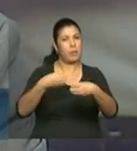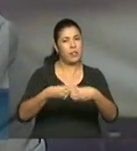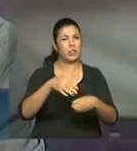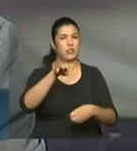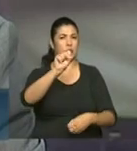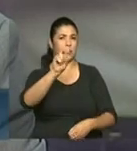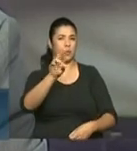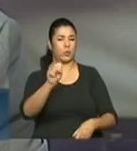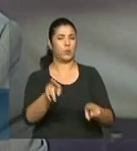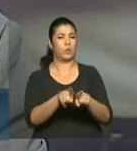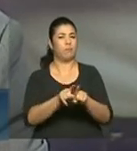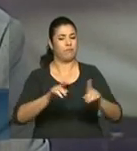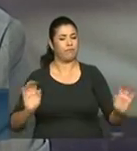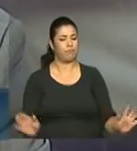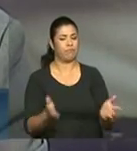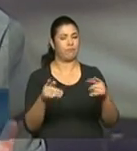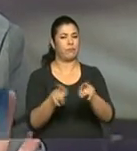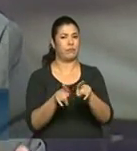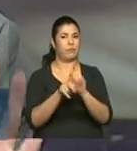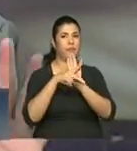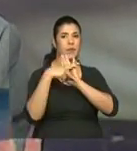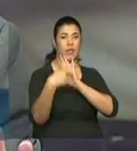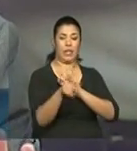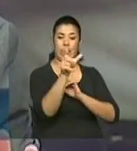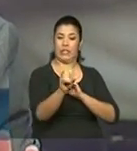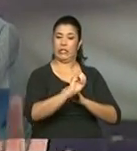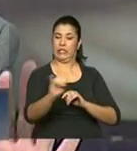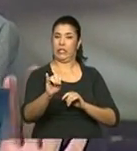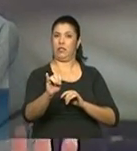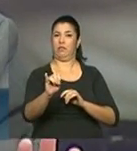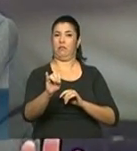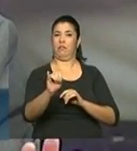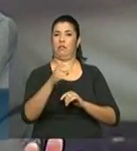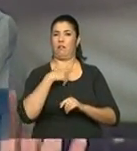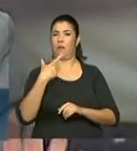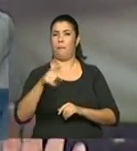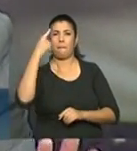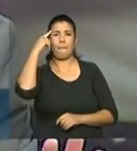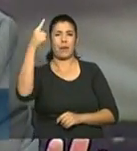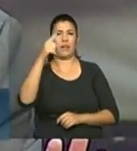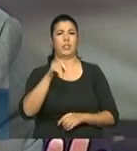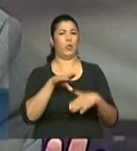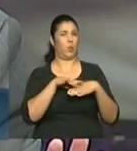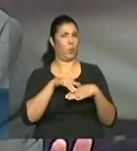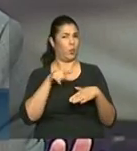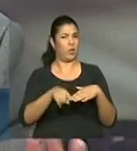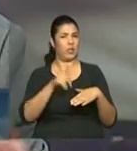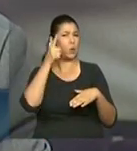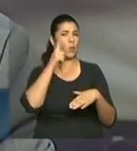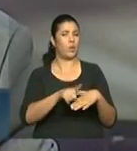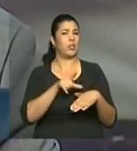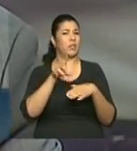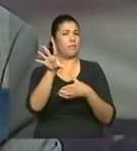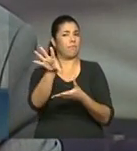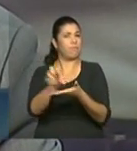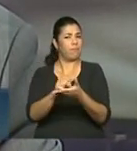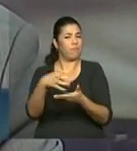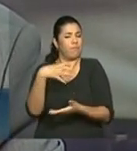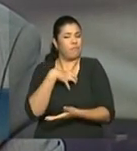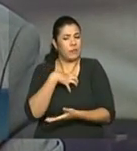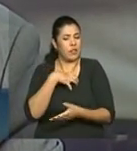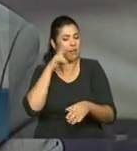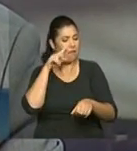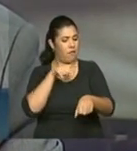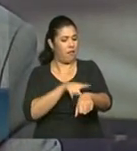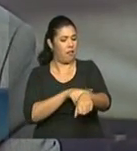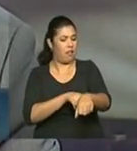feito no sentido. Porque é isso que eu falei, se não pensar em hanseníase, não faz o diagnóstico. O paciente vai chegar com uma mancha, vai